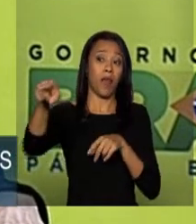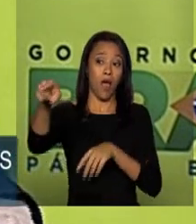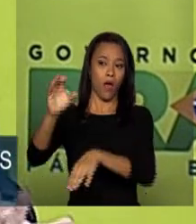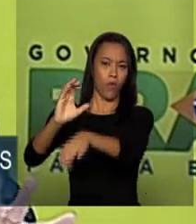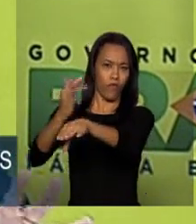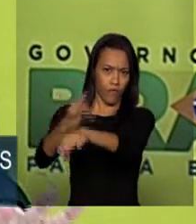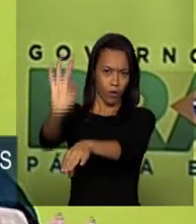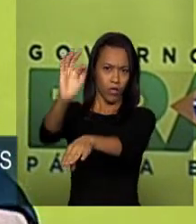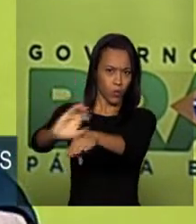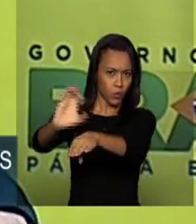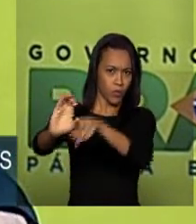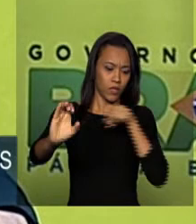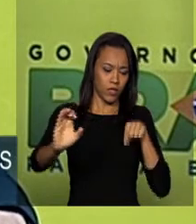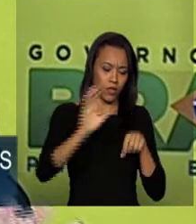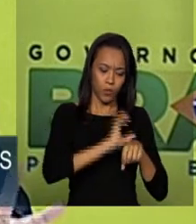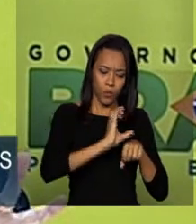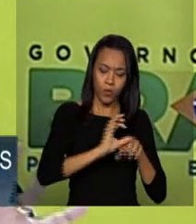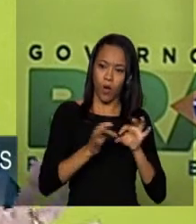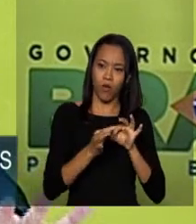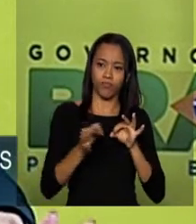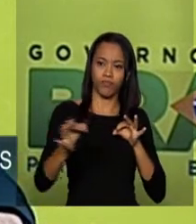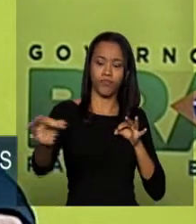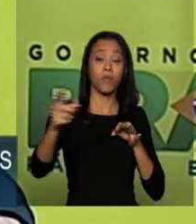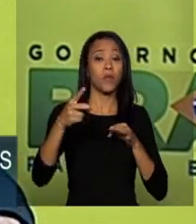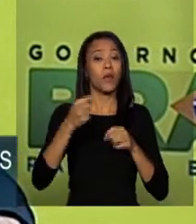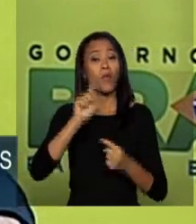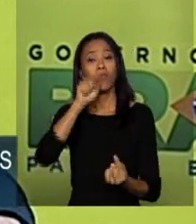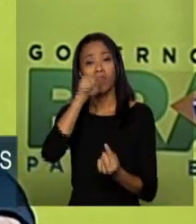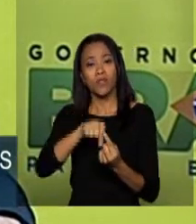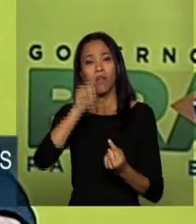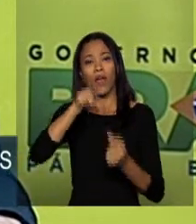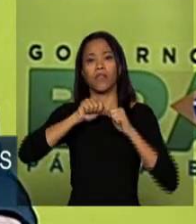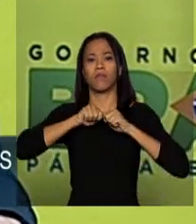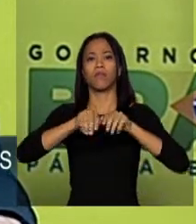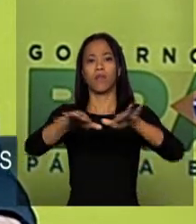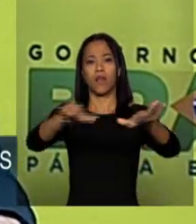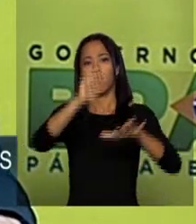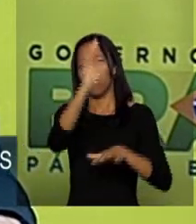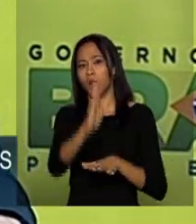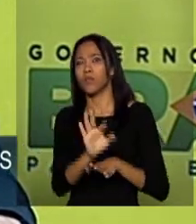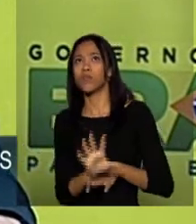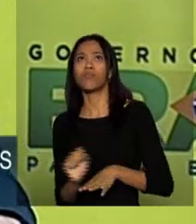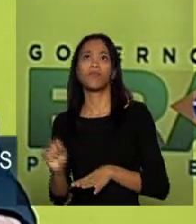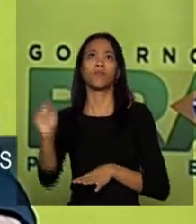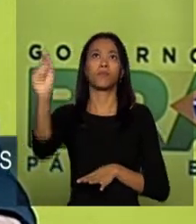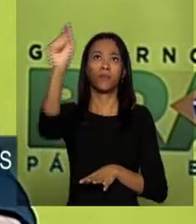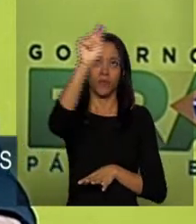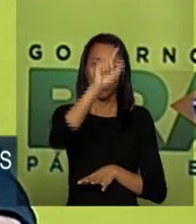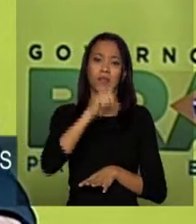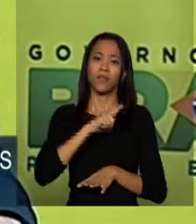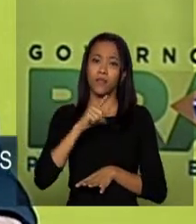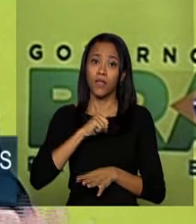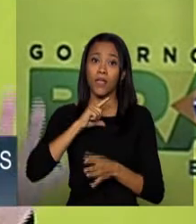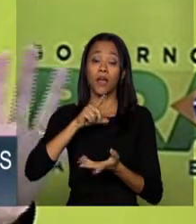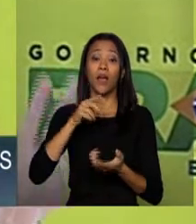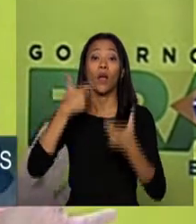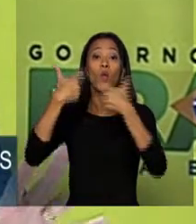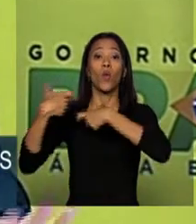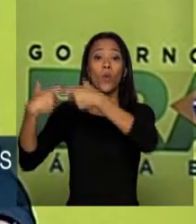fato, descentralizar, espalhar pelo território, para que a gente tenha centros de